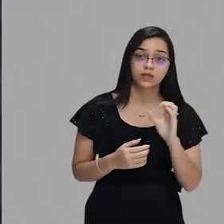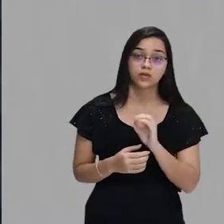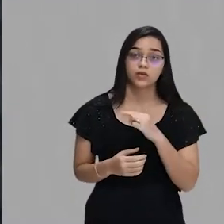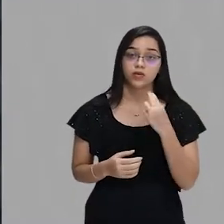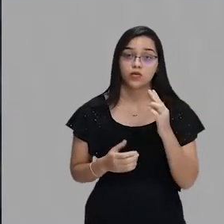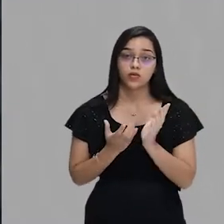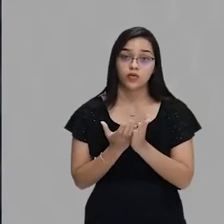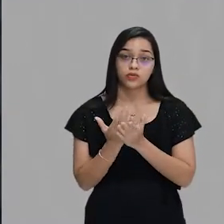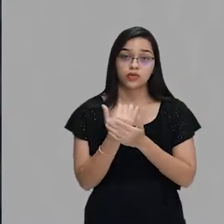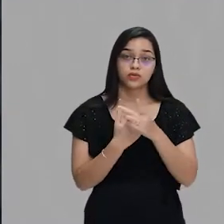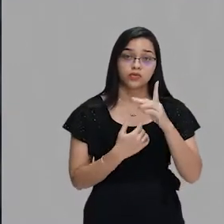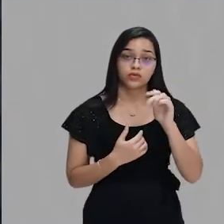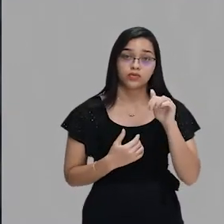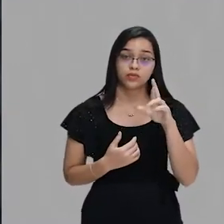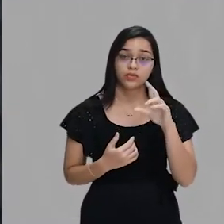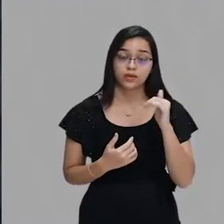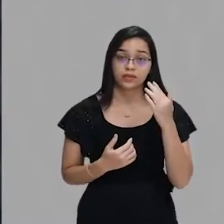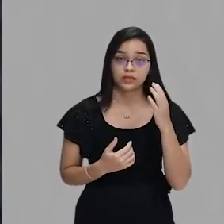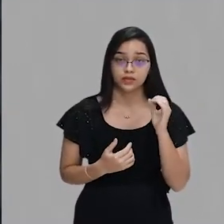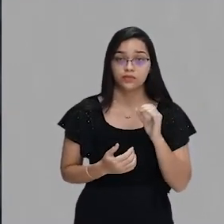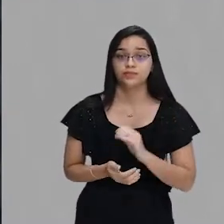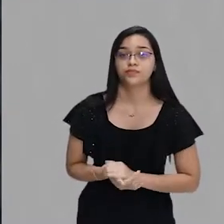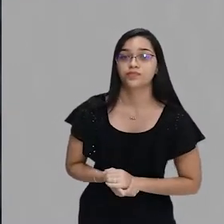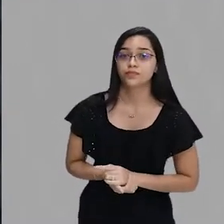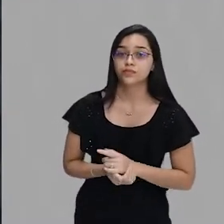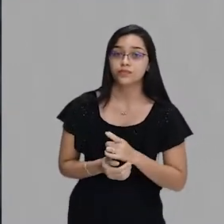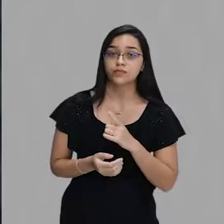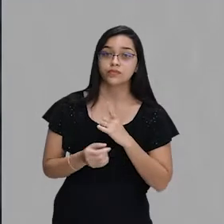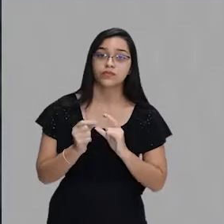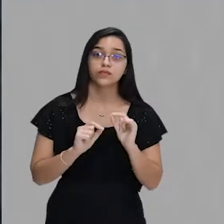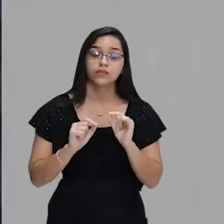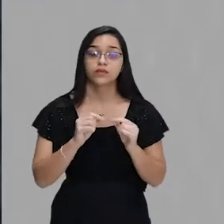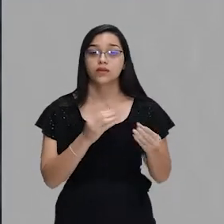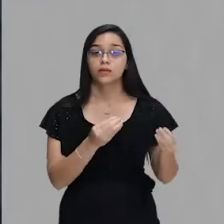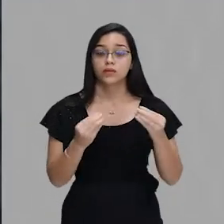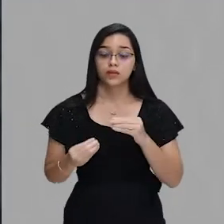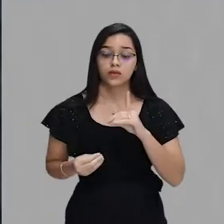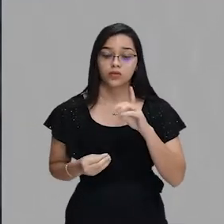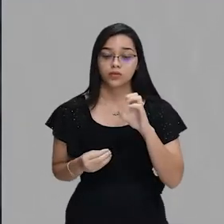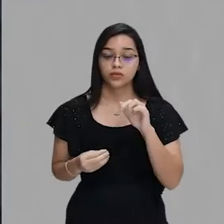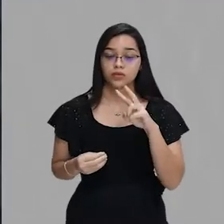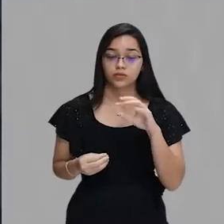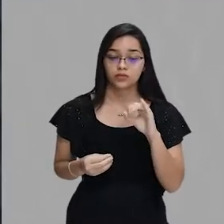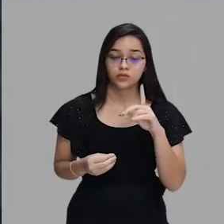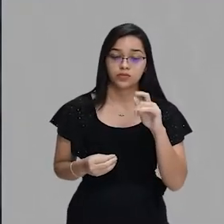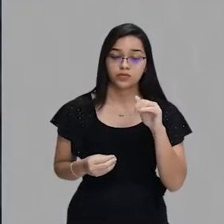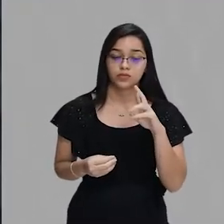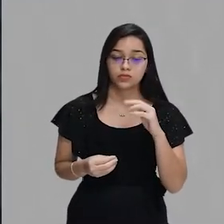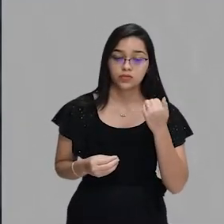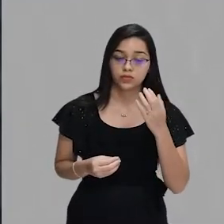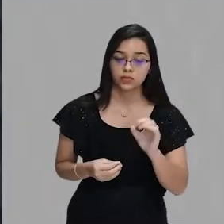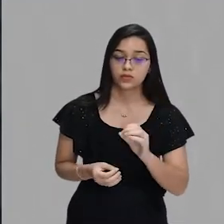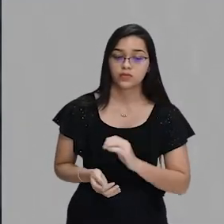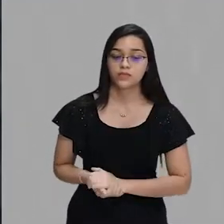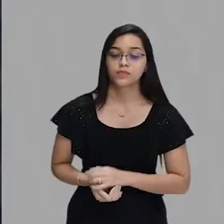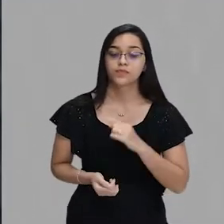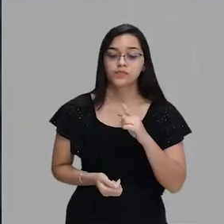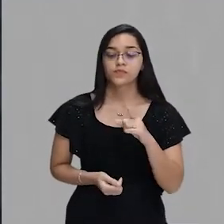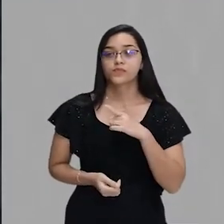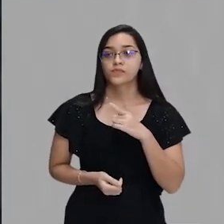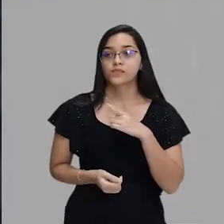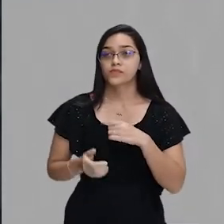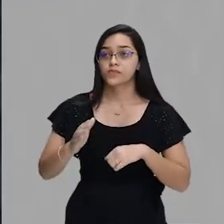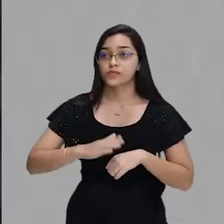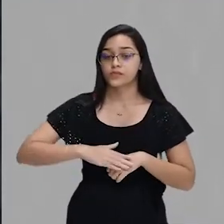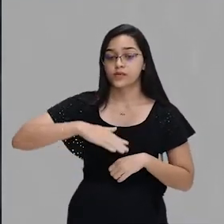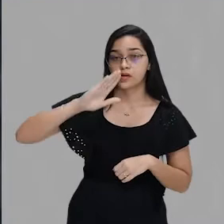o desvio padrão. Tá? No caso aqui ele me deu o desvio padrão. Então, olha só, quando você tiver um